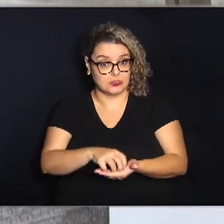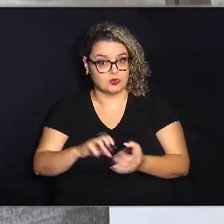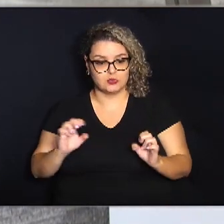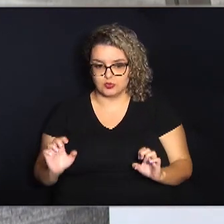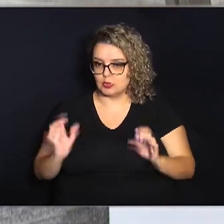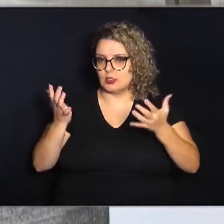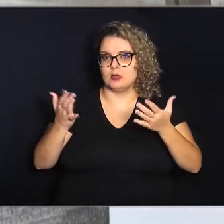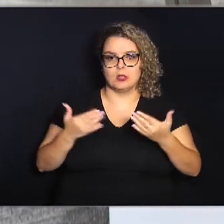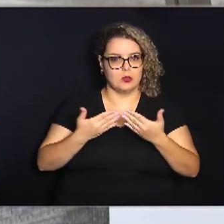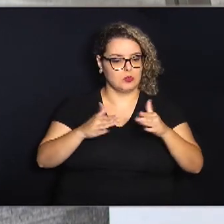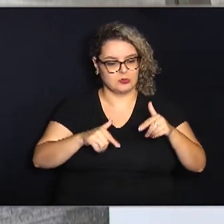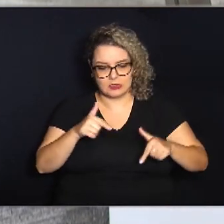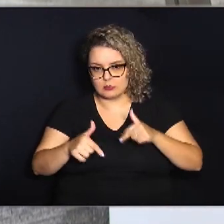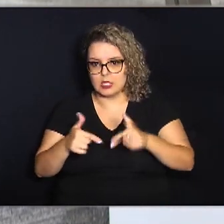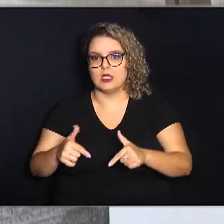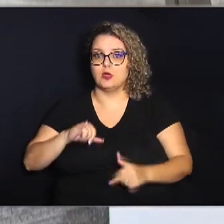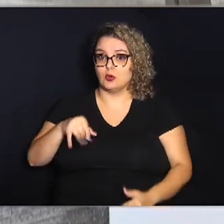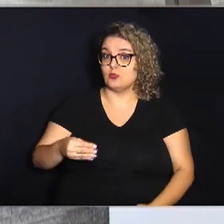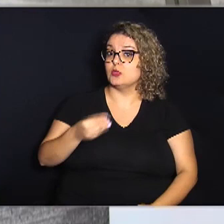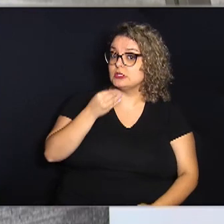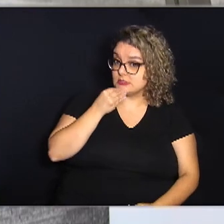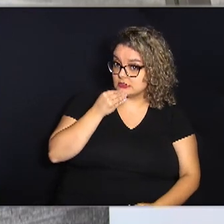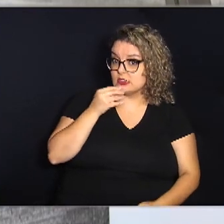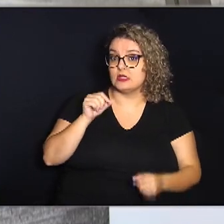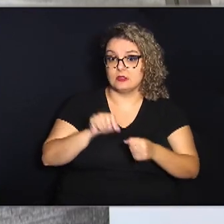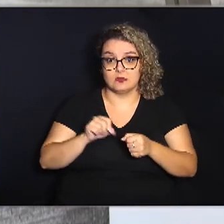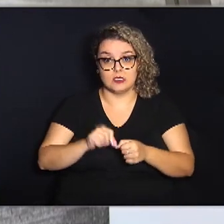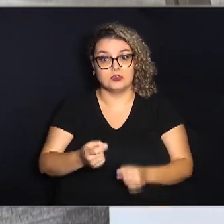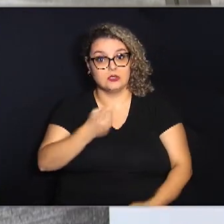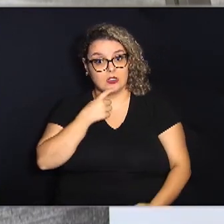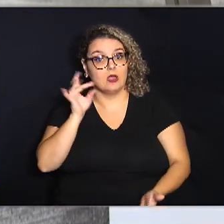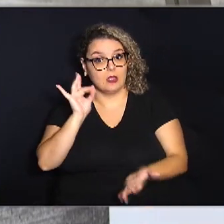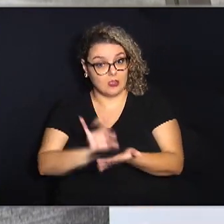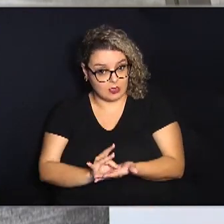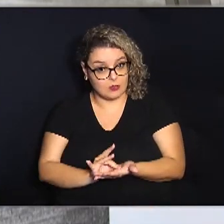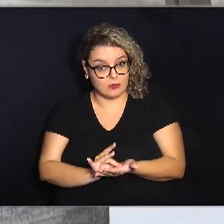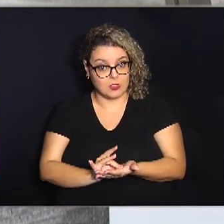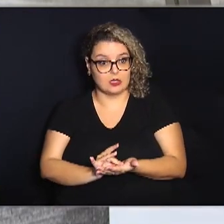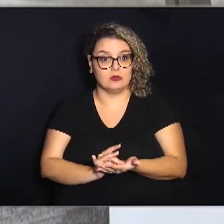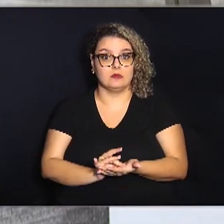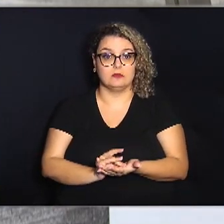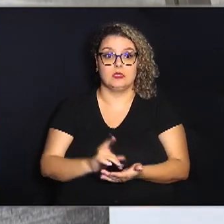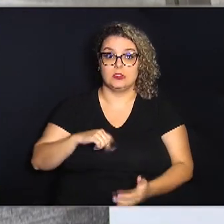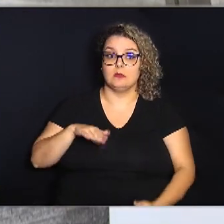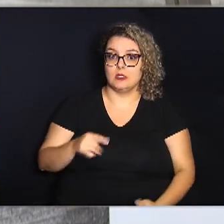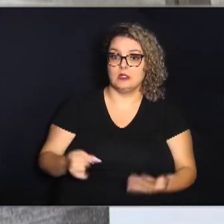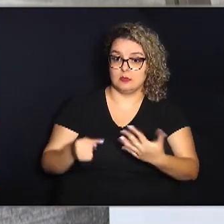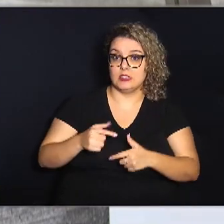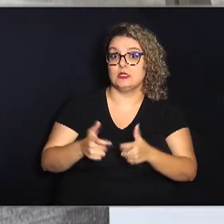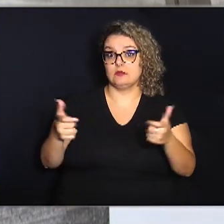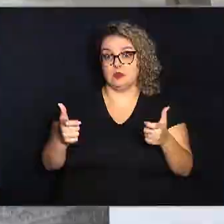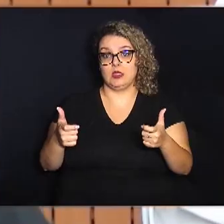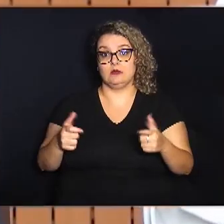gerando empregos, gerando oportunidades e fazendo Campinas realmente, em mais esse item, crescer e